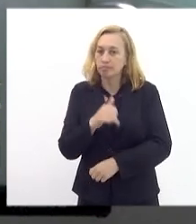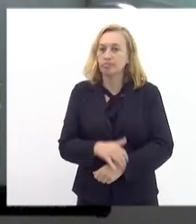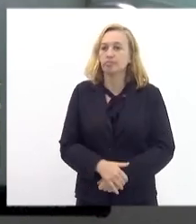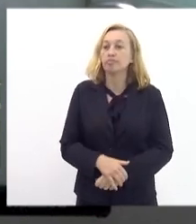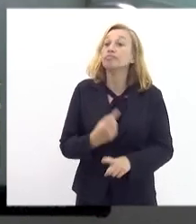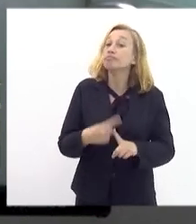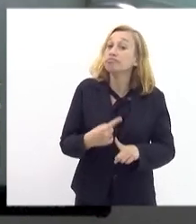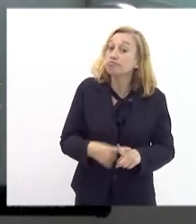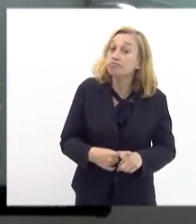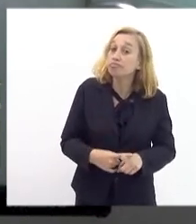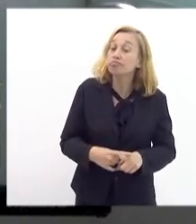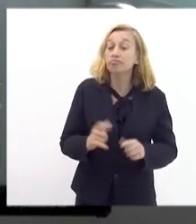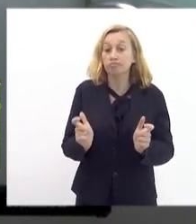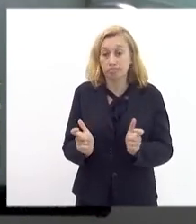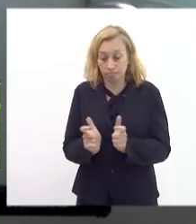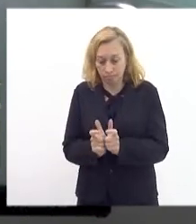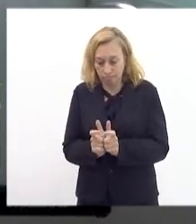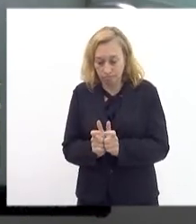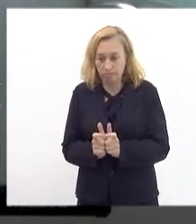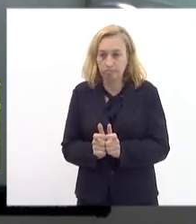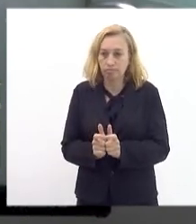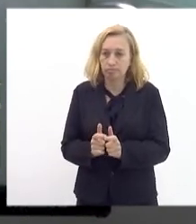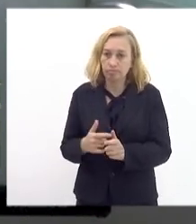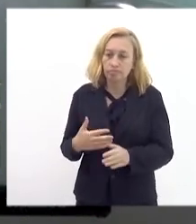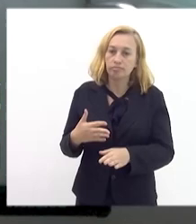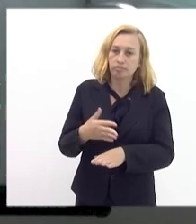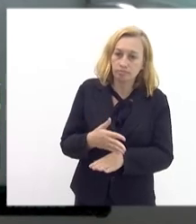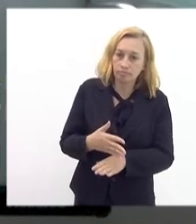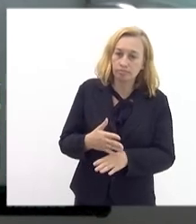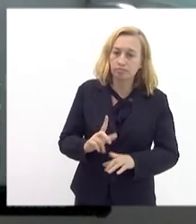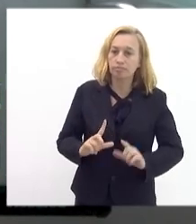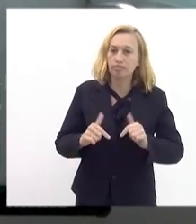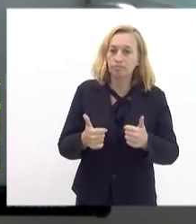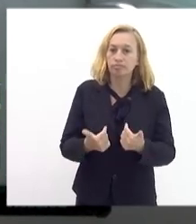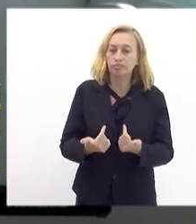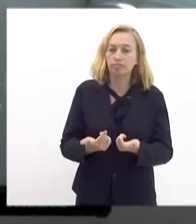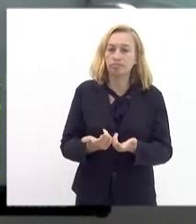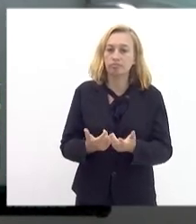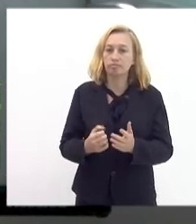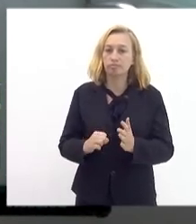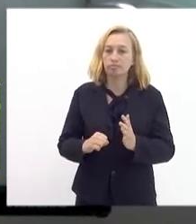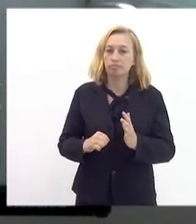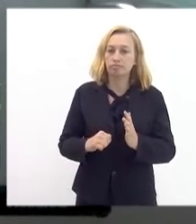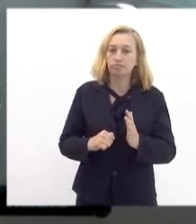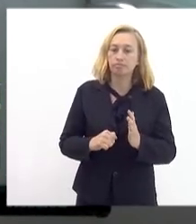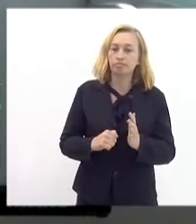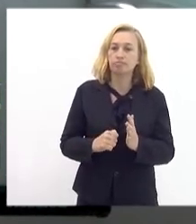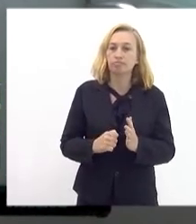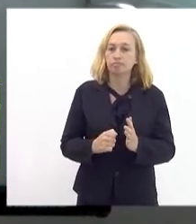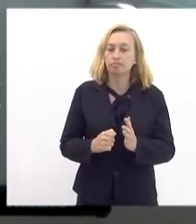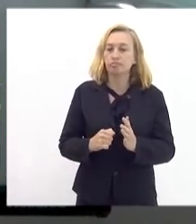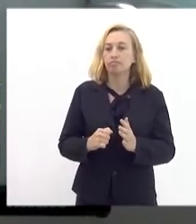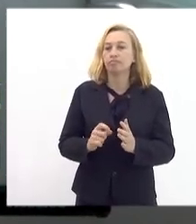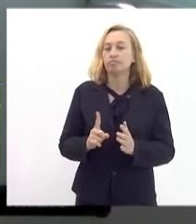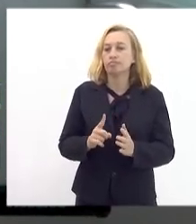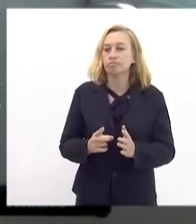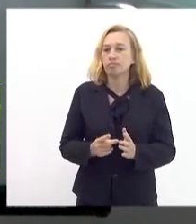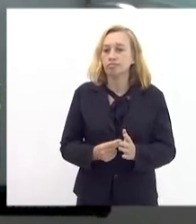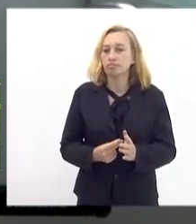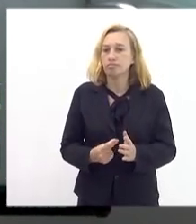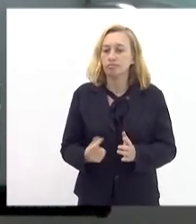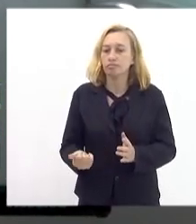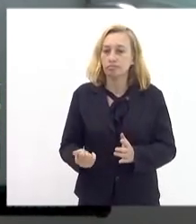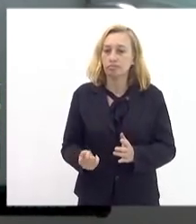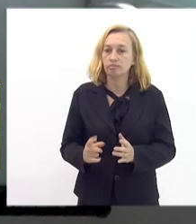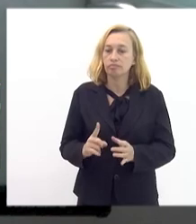porque ele é pequeno ele vem ele tem uma pequena extensão no meio ambiente depois ele vai embora mas não vai deixar